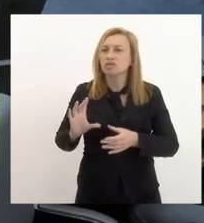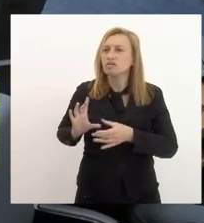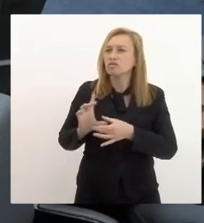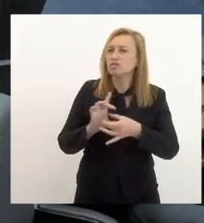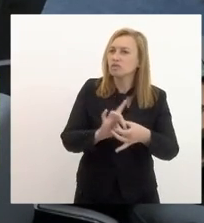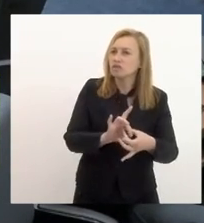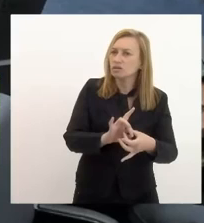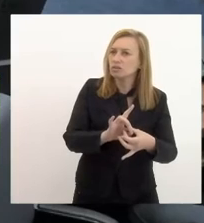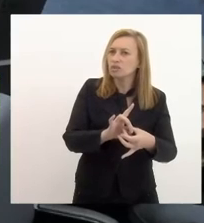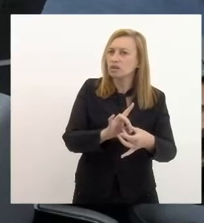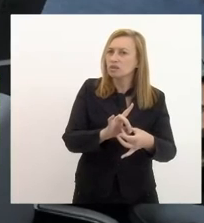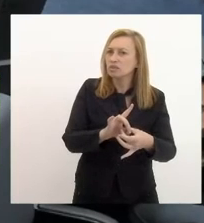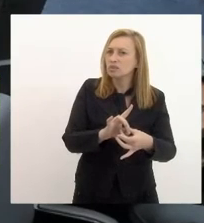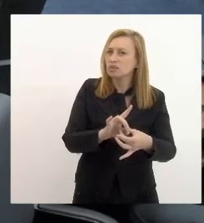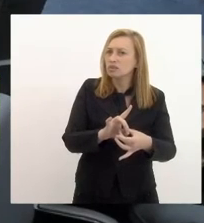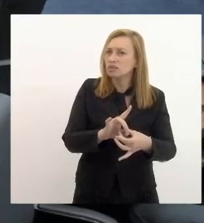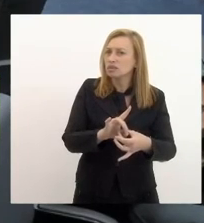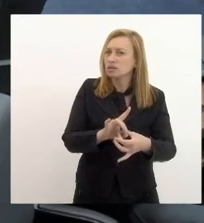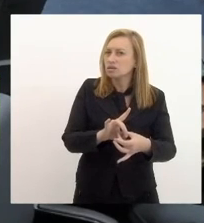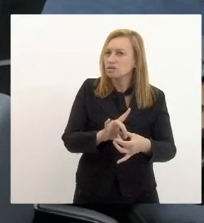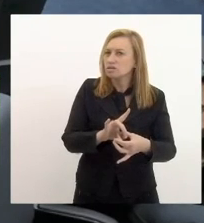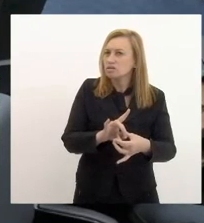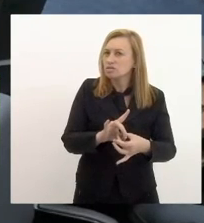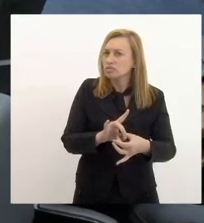vinculado a uma